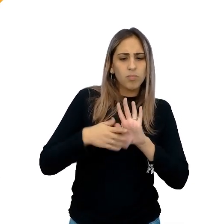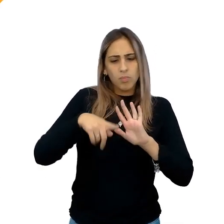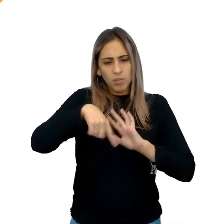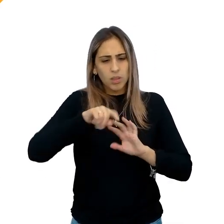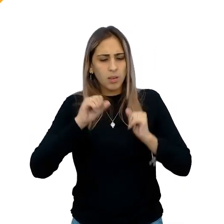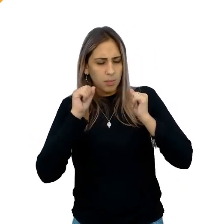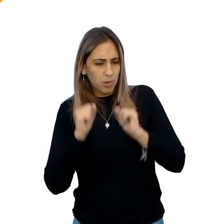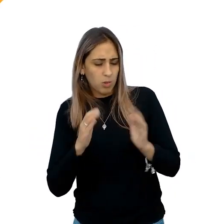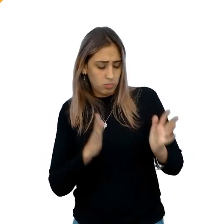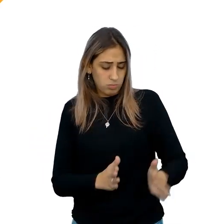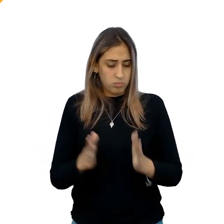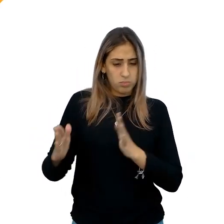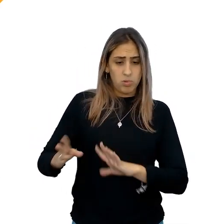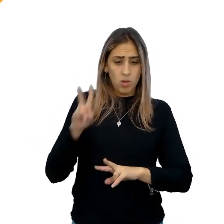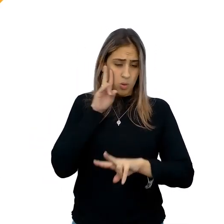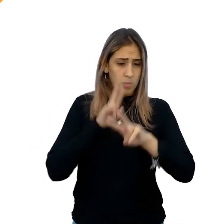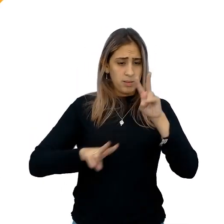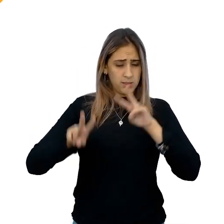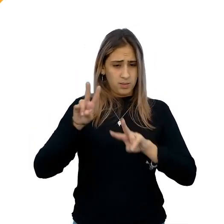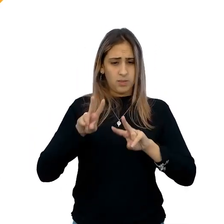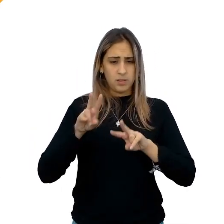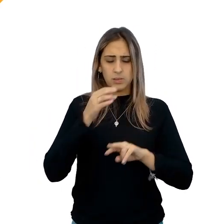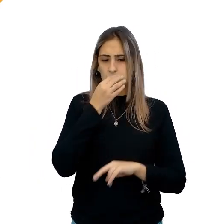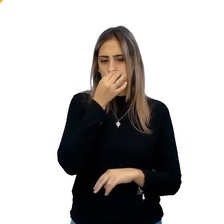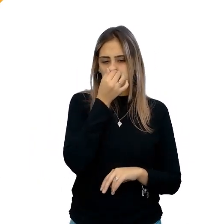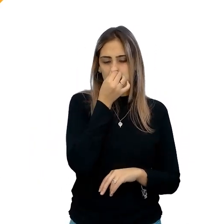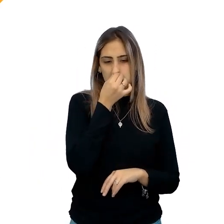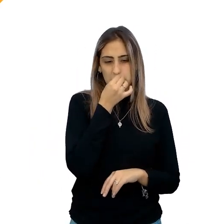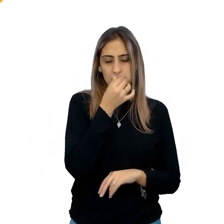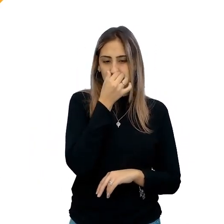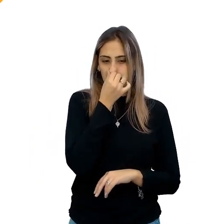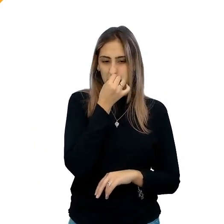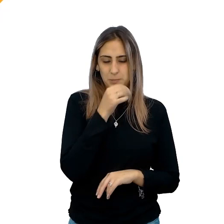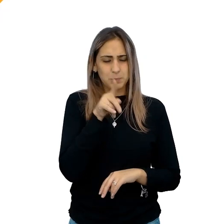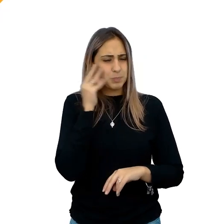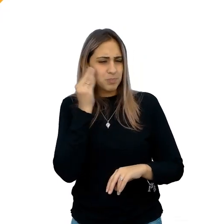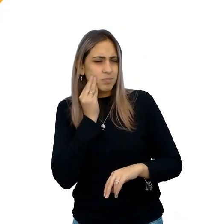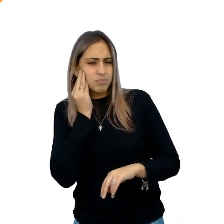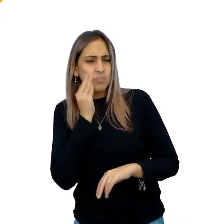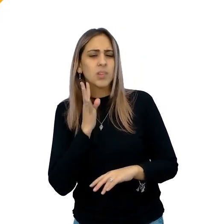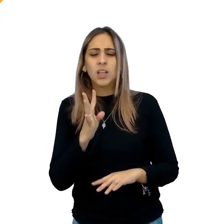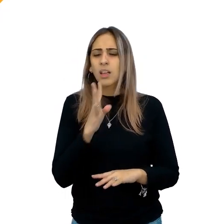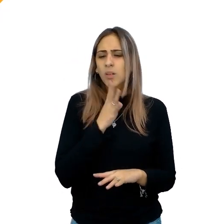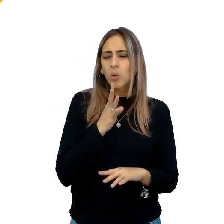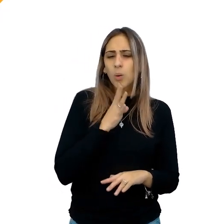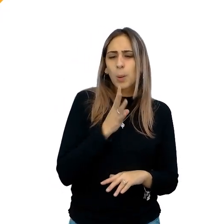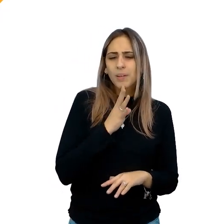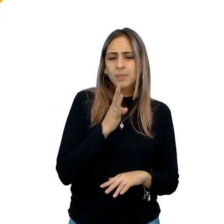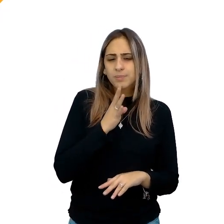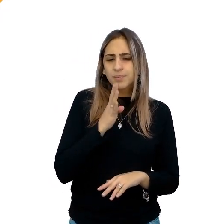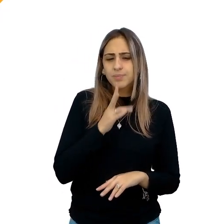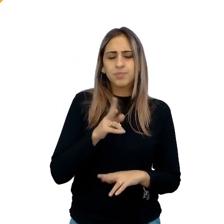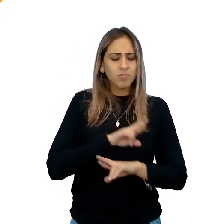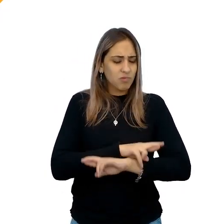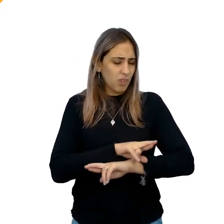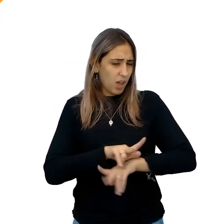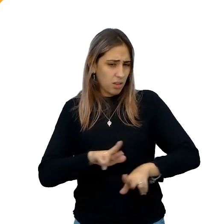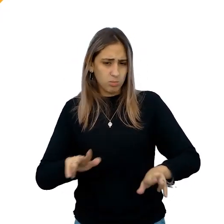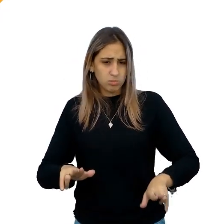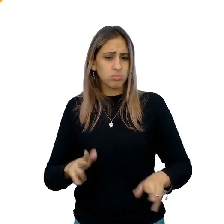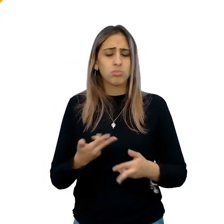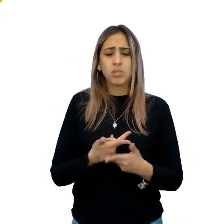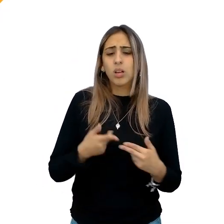podem, a partir da observação, a partir da experimentação, reconhecer variáveis